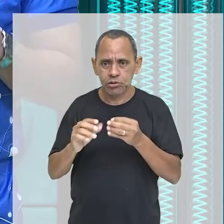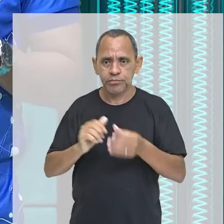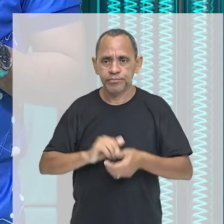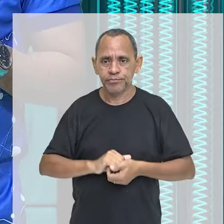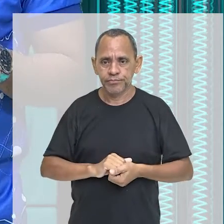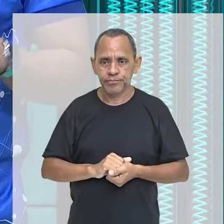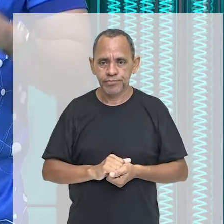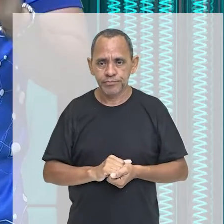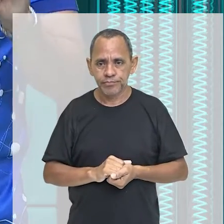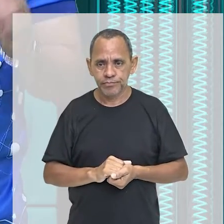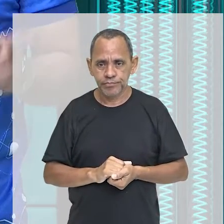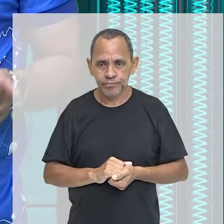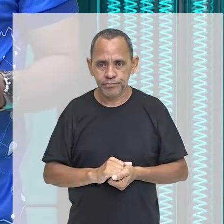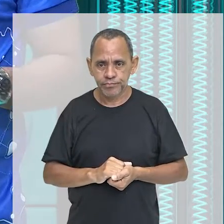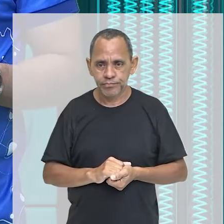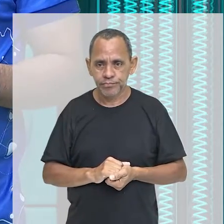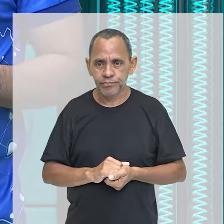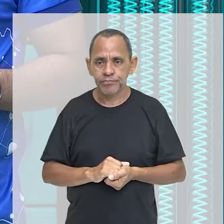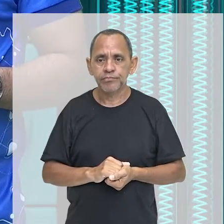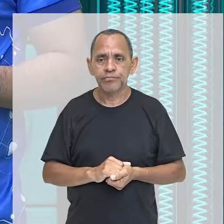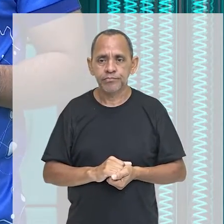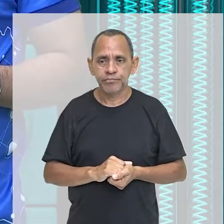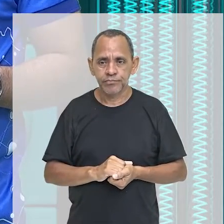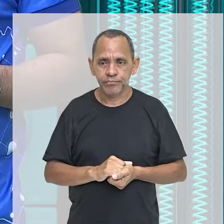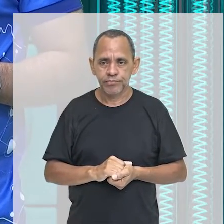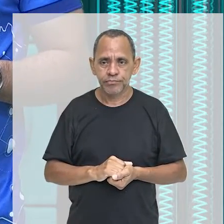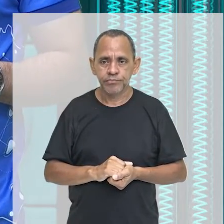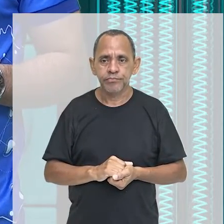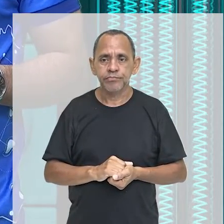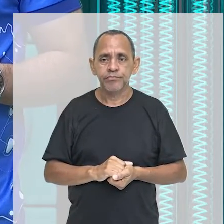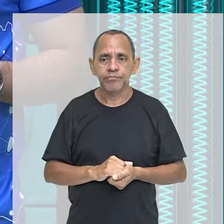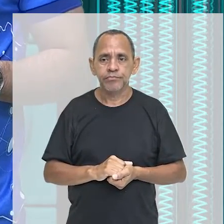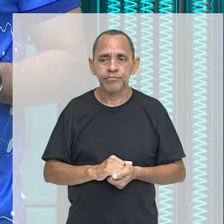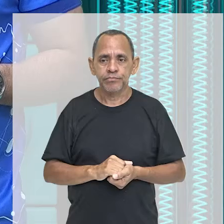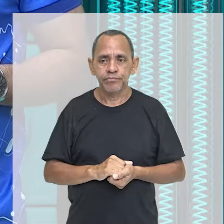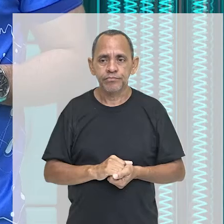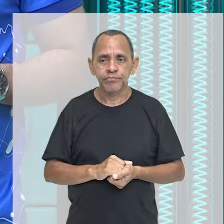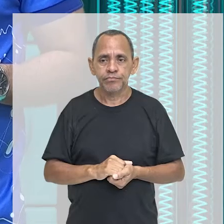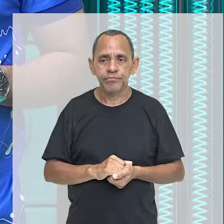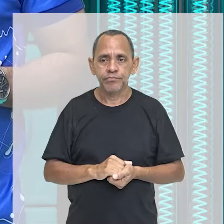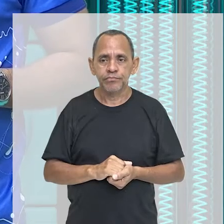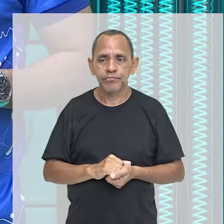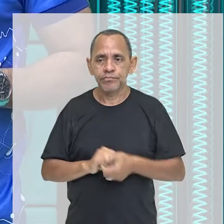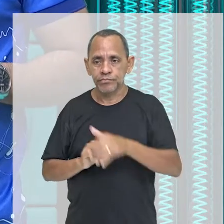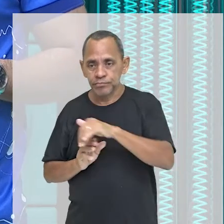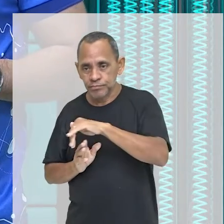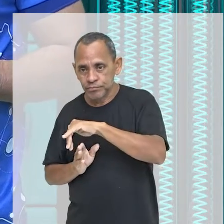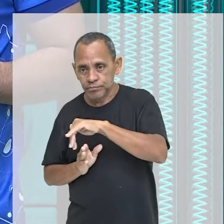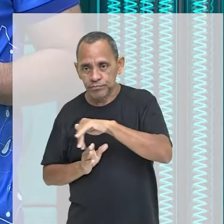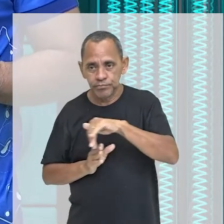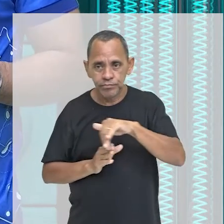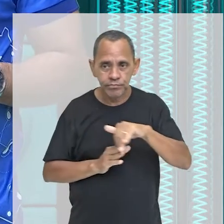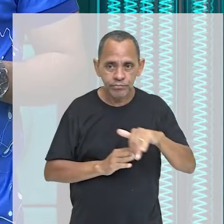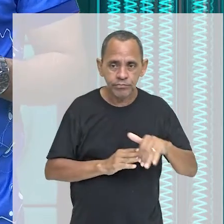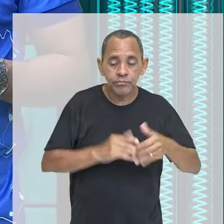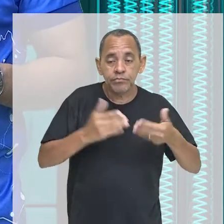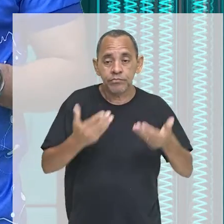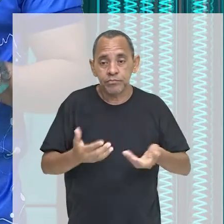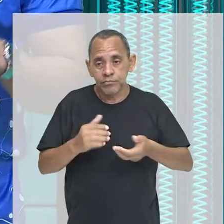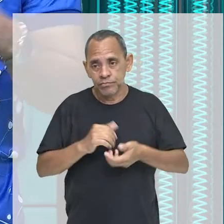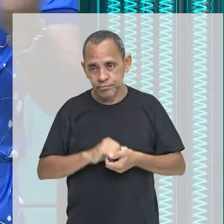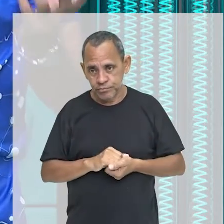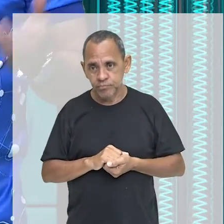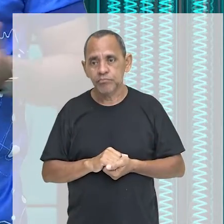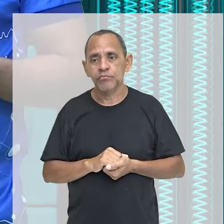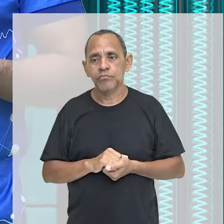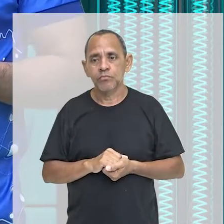verbos semimodais, uma das características dele é justamente não receber a forma negativa, não receber o not.